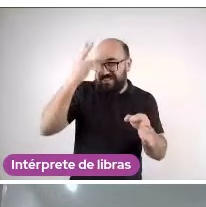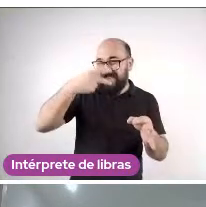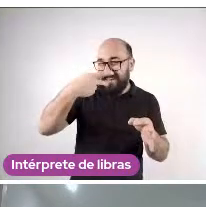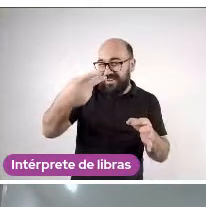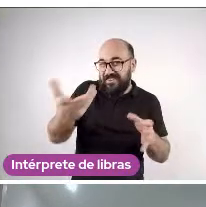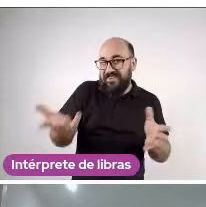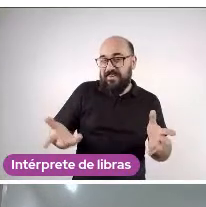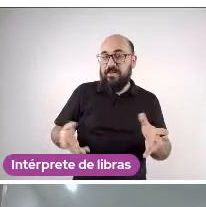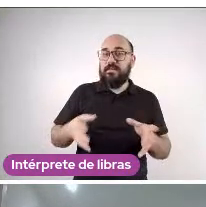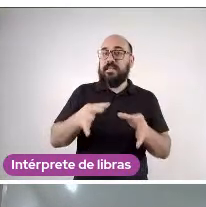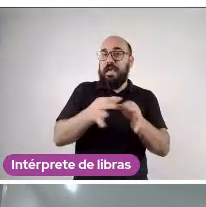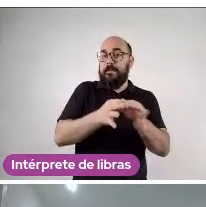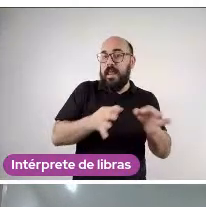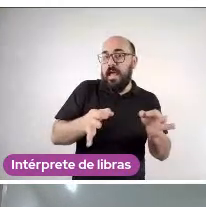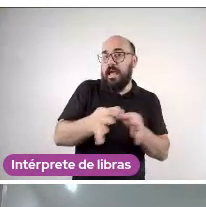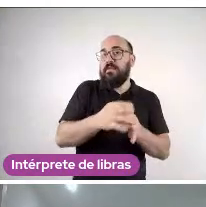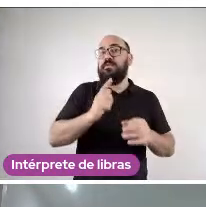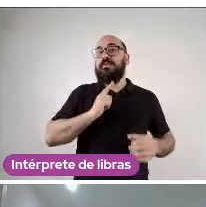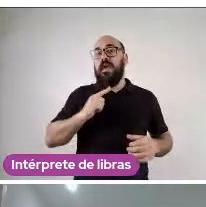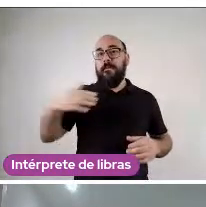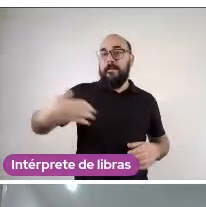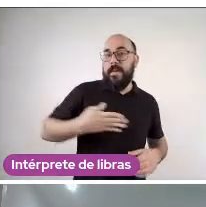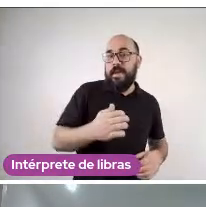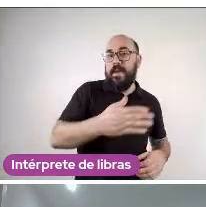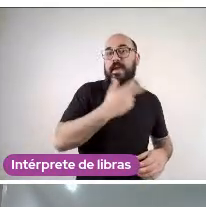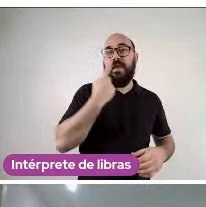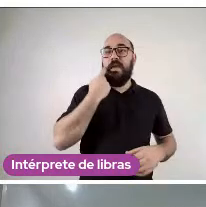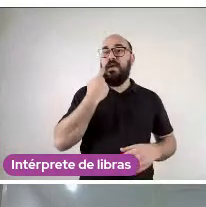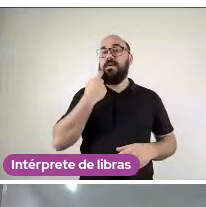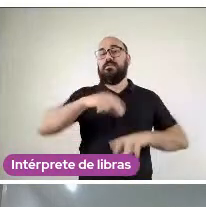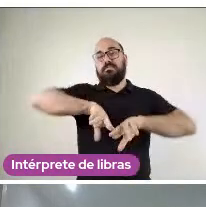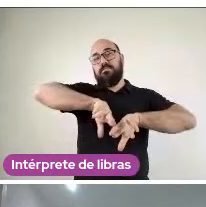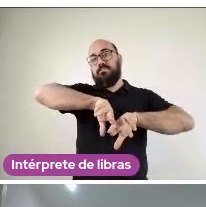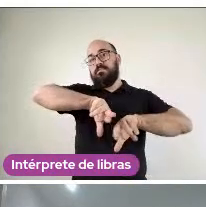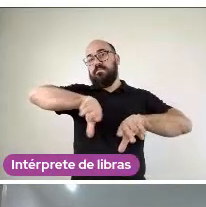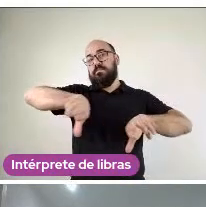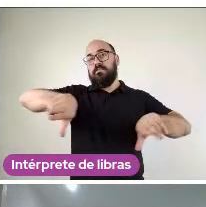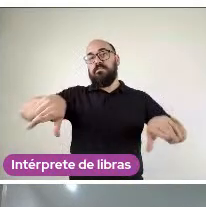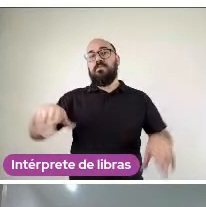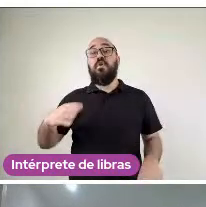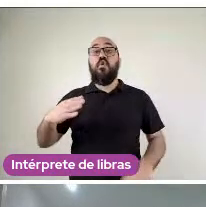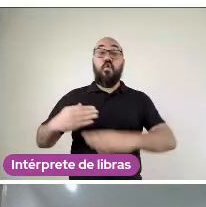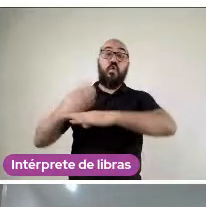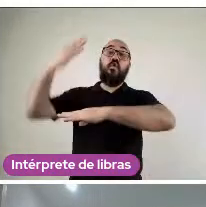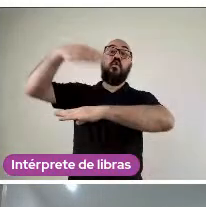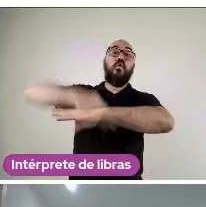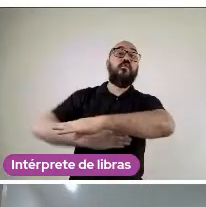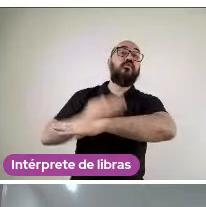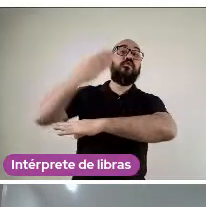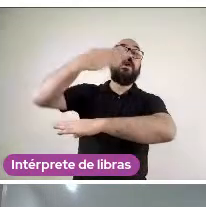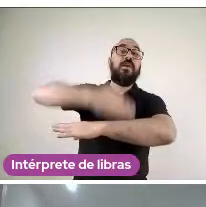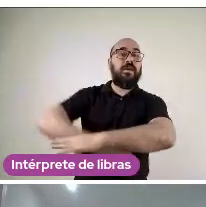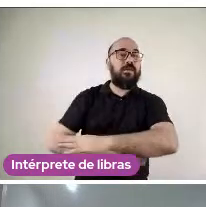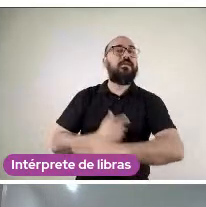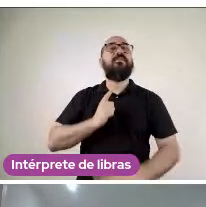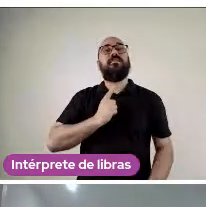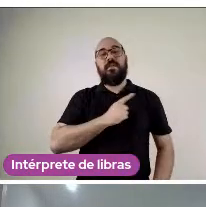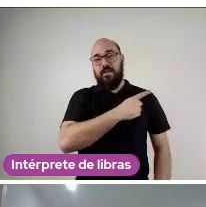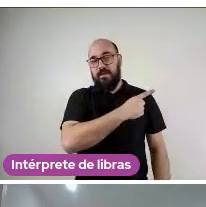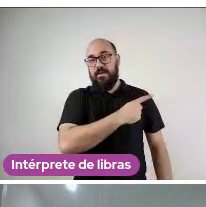tem plâncton, nécton, bentos, os golfinhos que fazem parte aqui do nosso litoral,